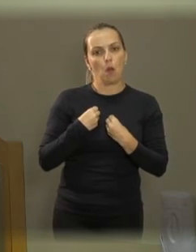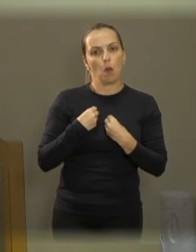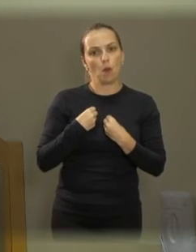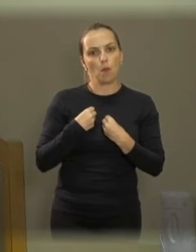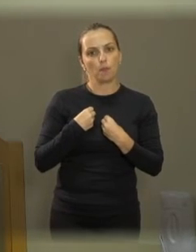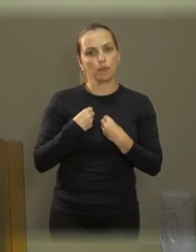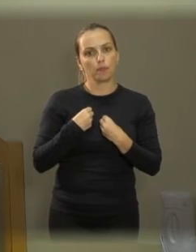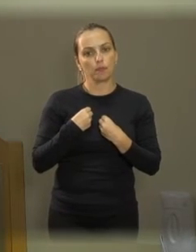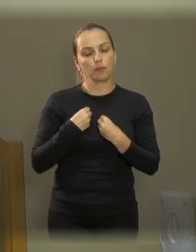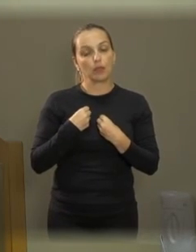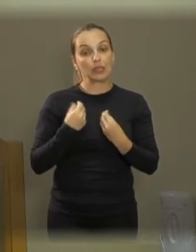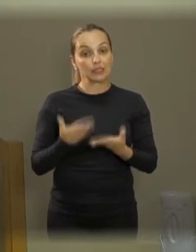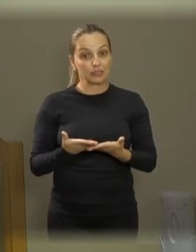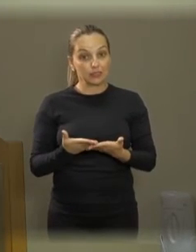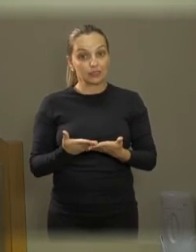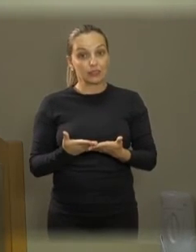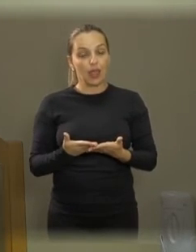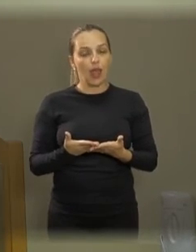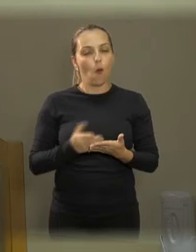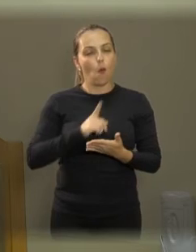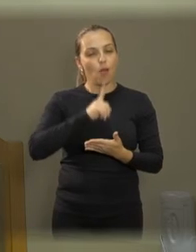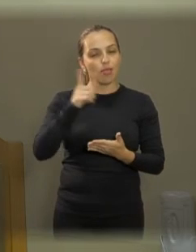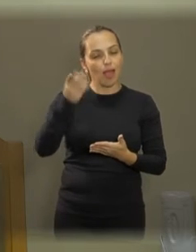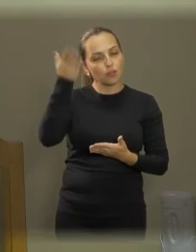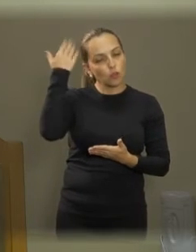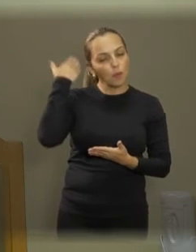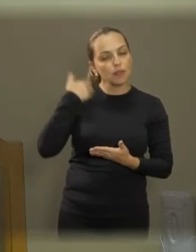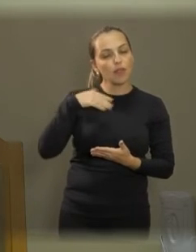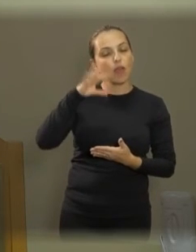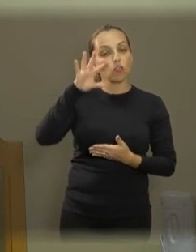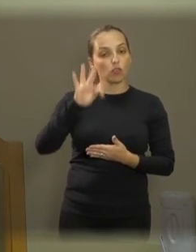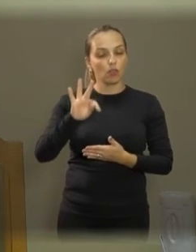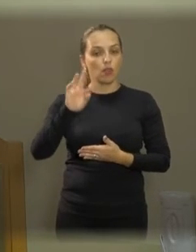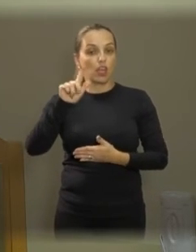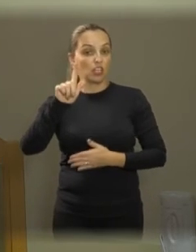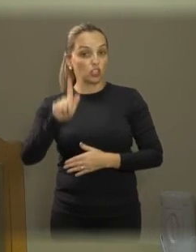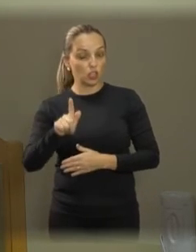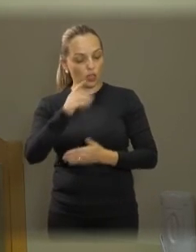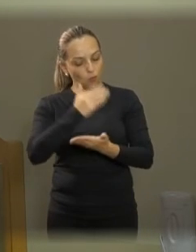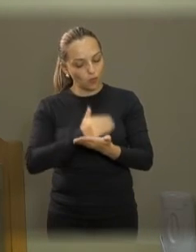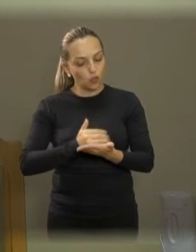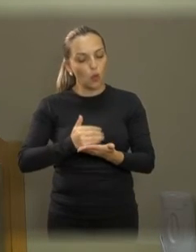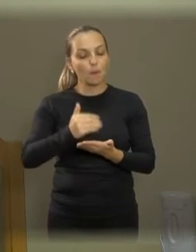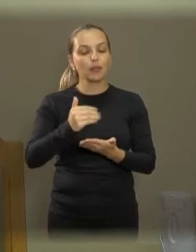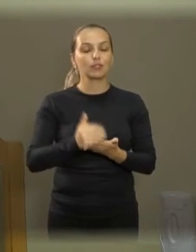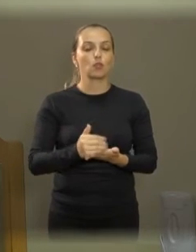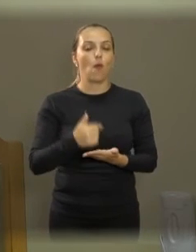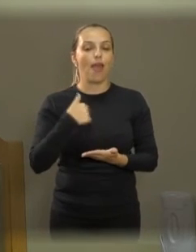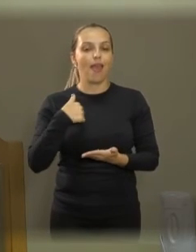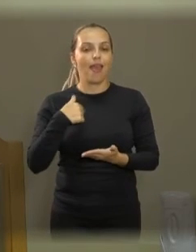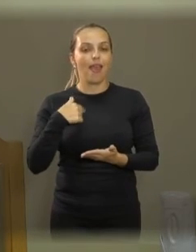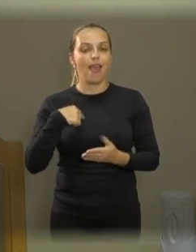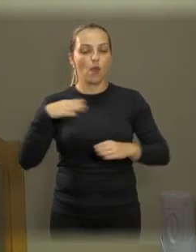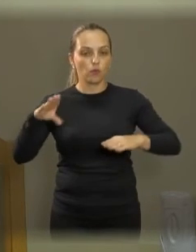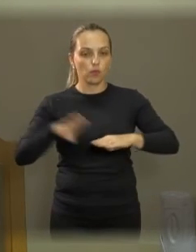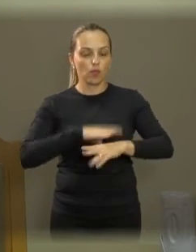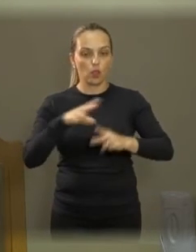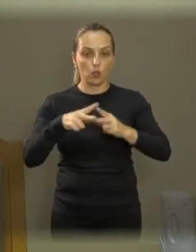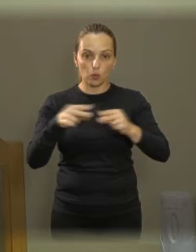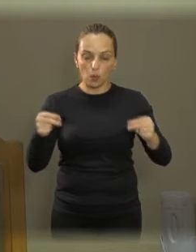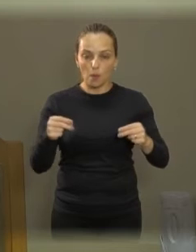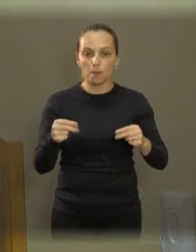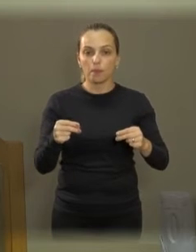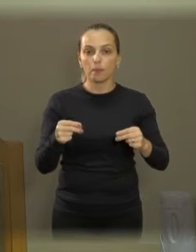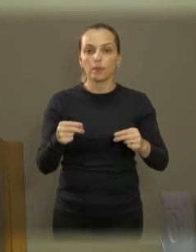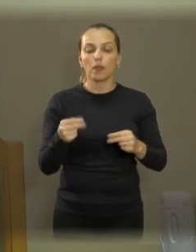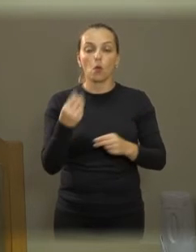Então, os primeiros dias no tiro de guerra, né, e quando começou a atividade física, eu tinha um conga 43. Era brincadeira naquele